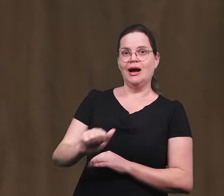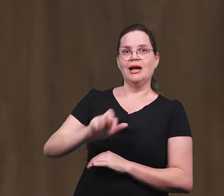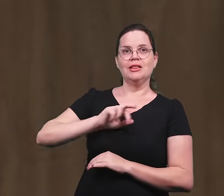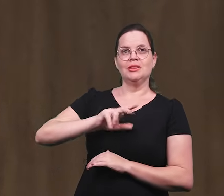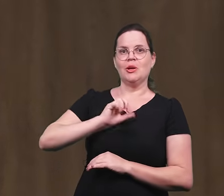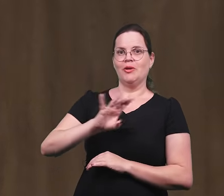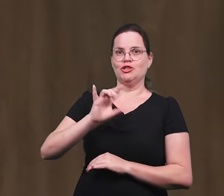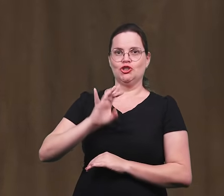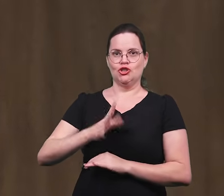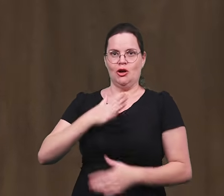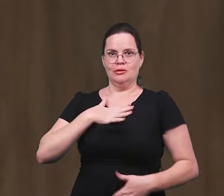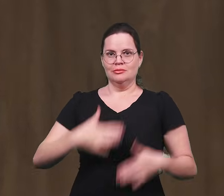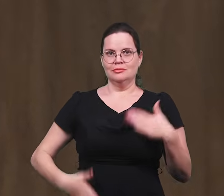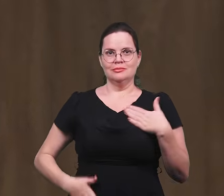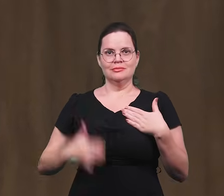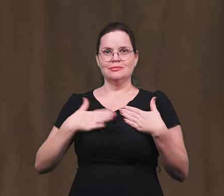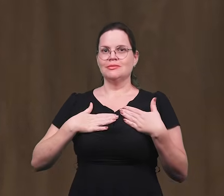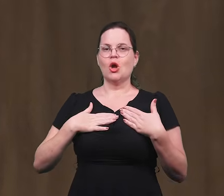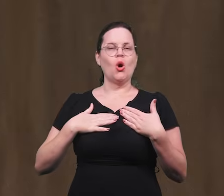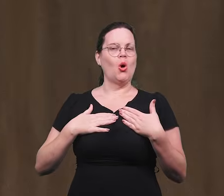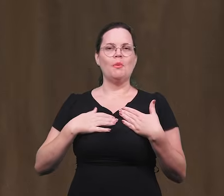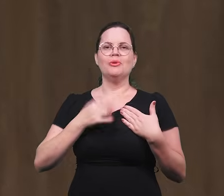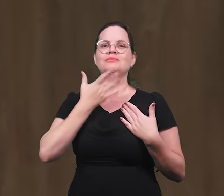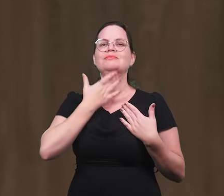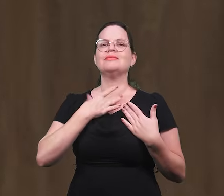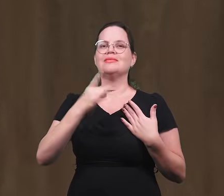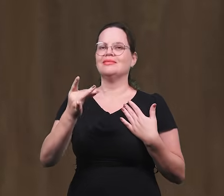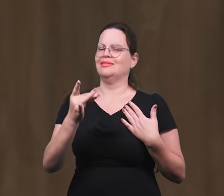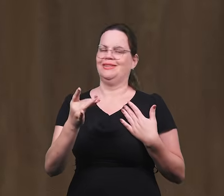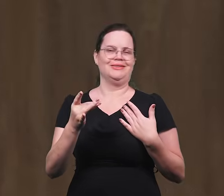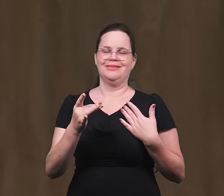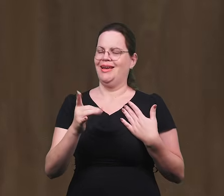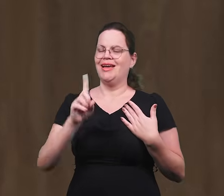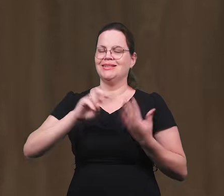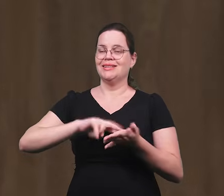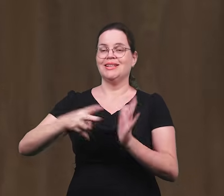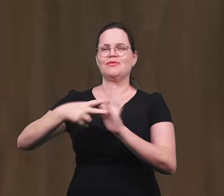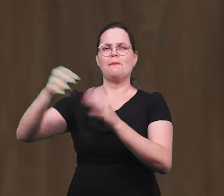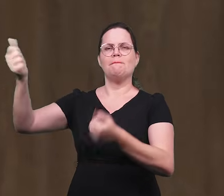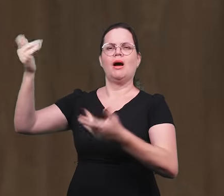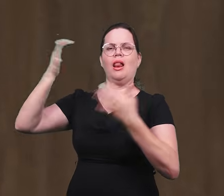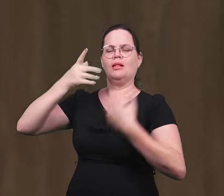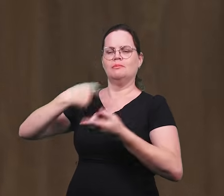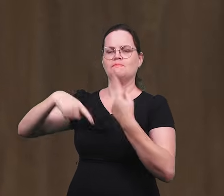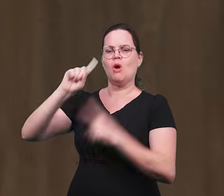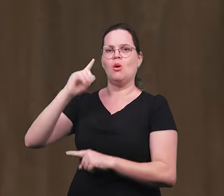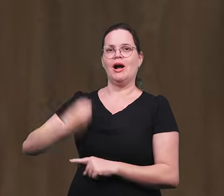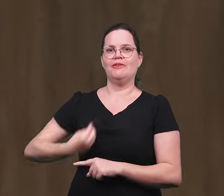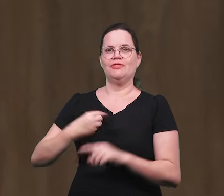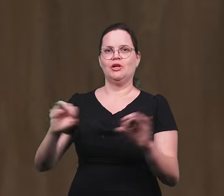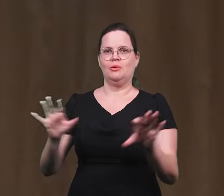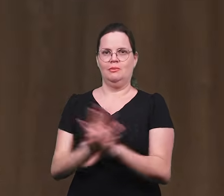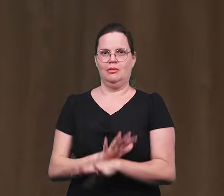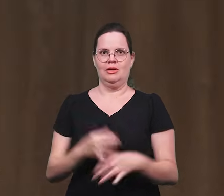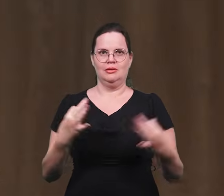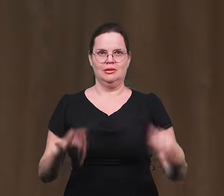vai além do corpo físico e que produz uma transformação total, né, na nossa vida.